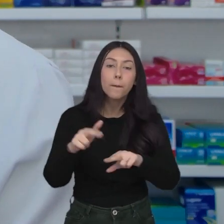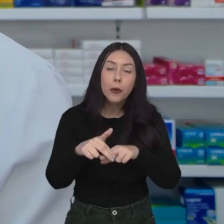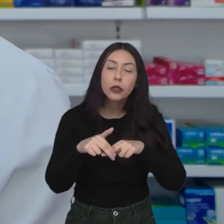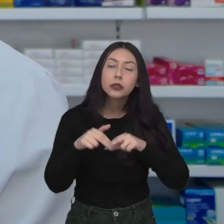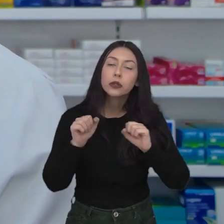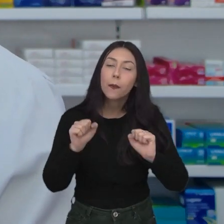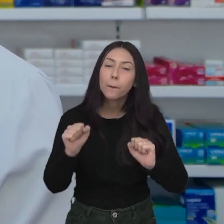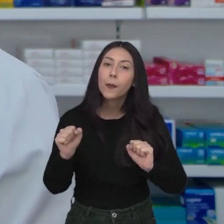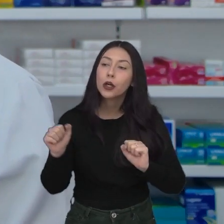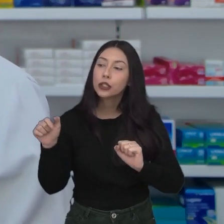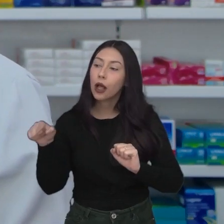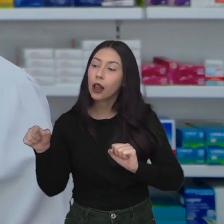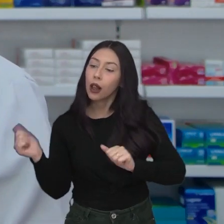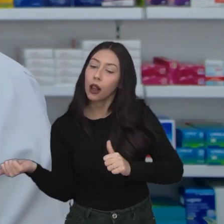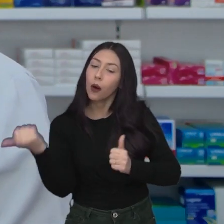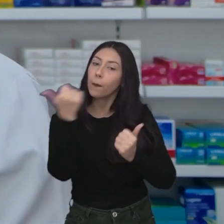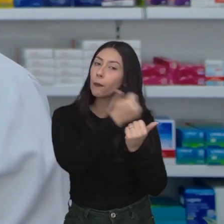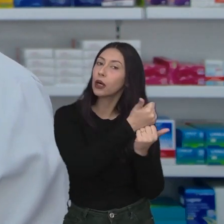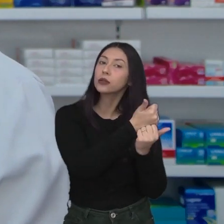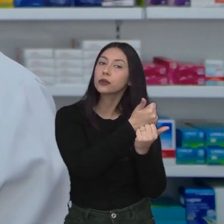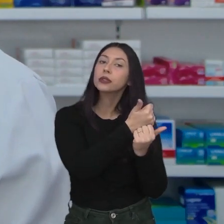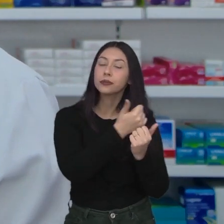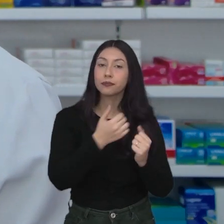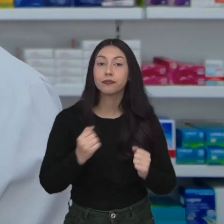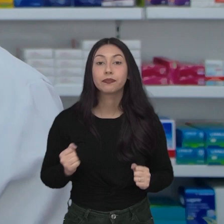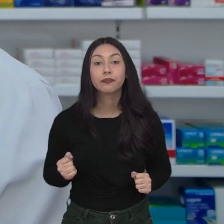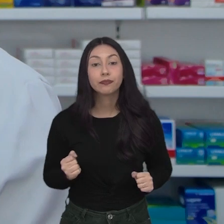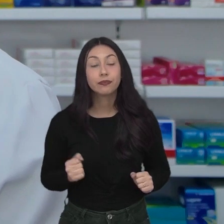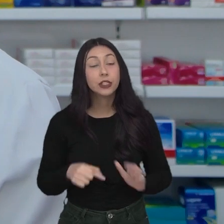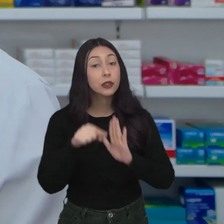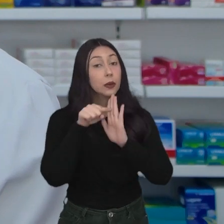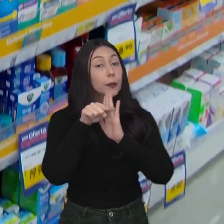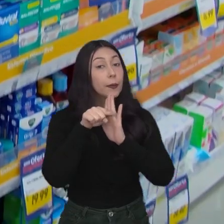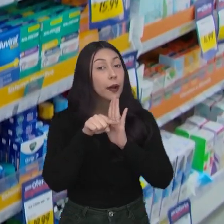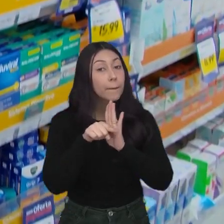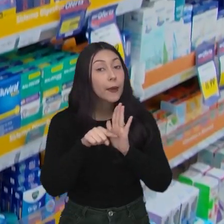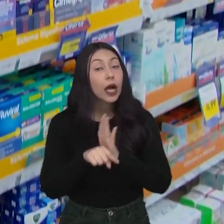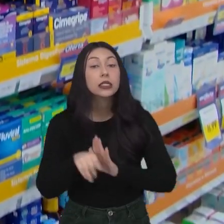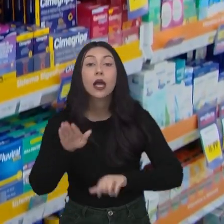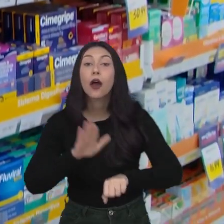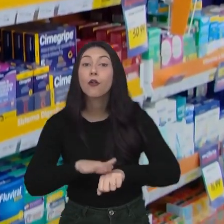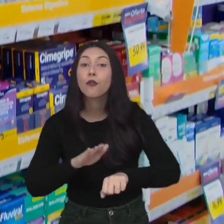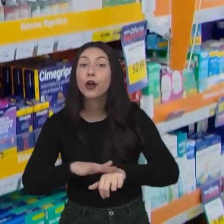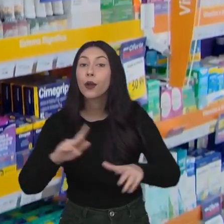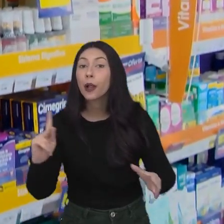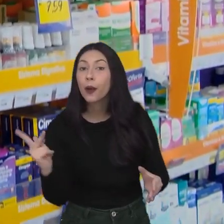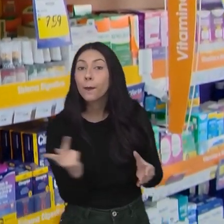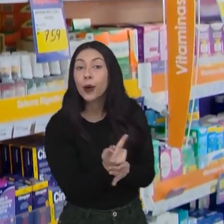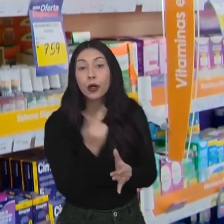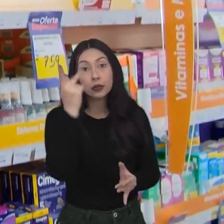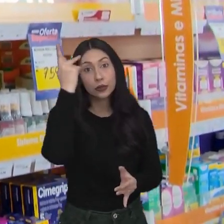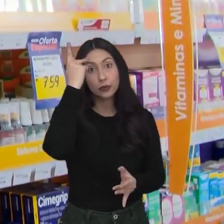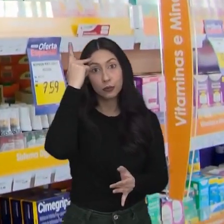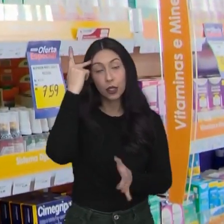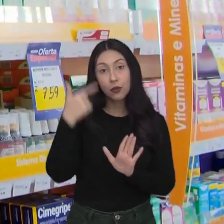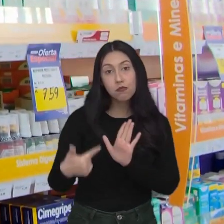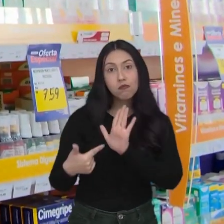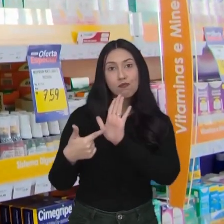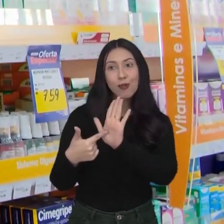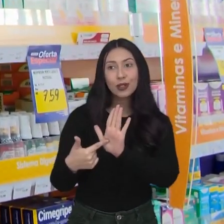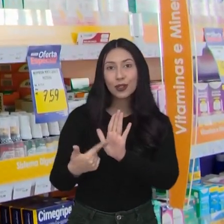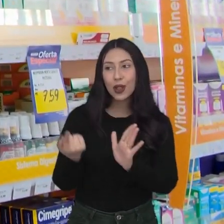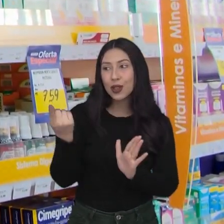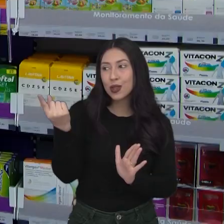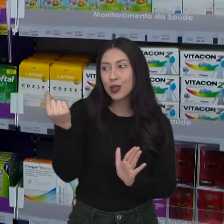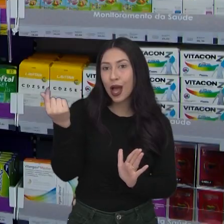troca. Sendo o mesmo princípio ativo, não tem problema algum que a eficácia vai ser a mesma. E uma pesquisa realizada pelo Procon de São Paulo